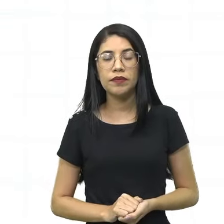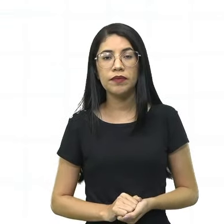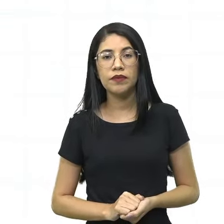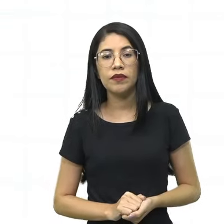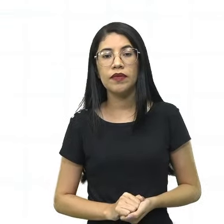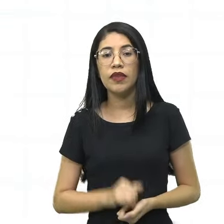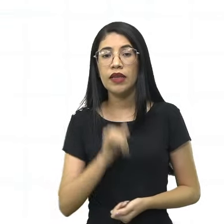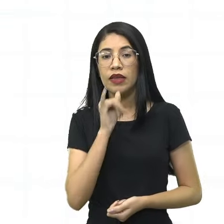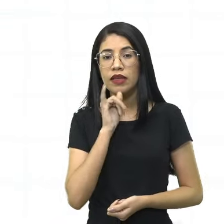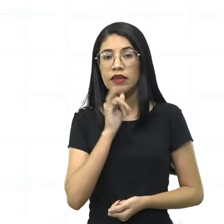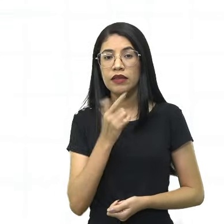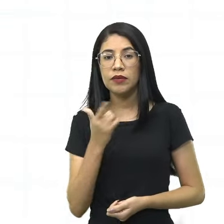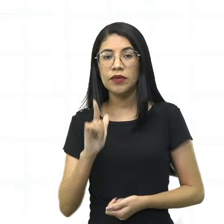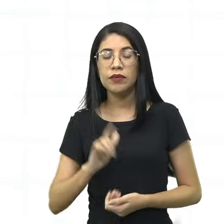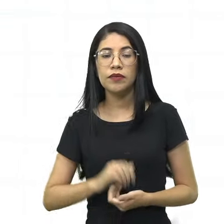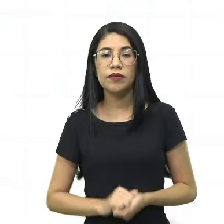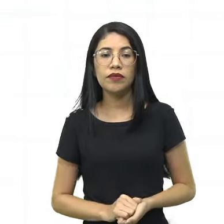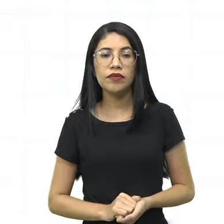Vamos ver outro exemplo?